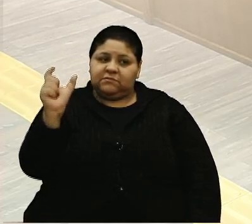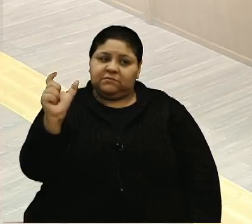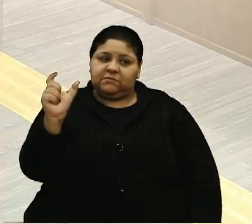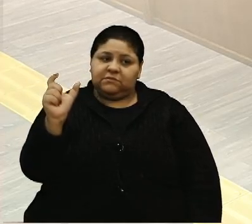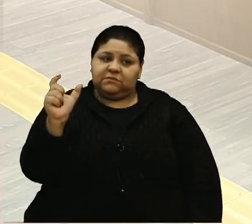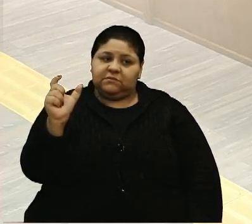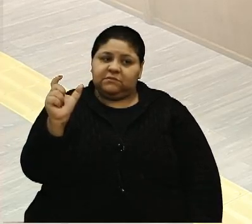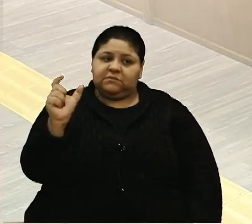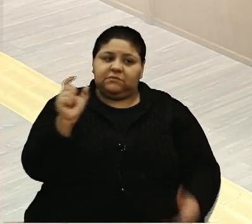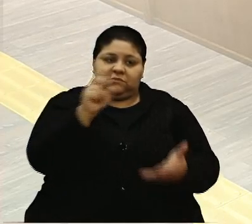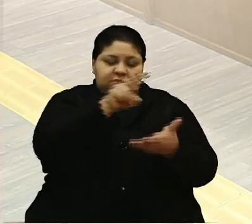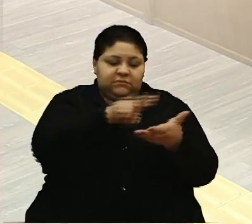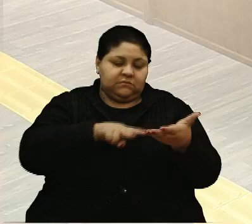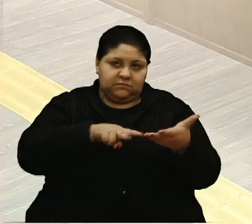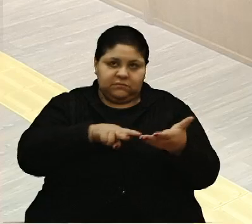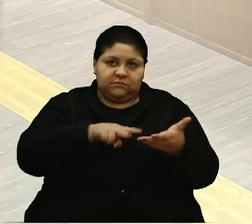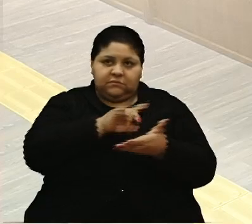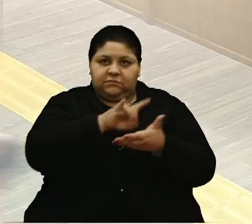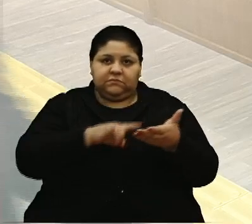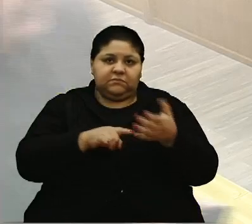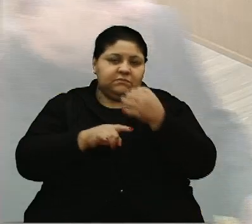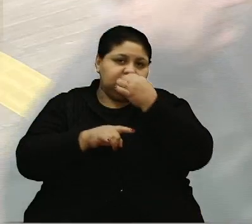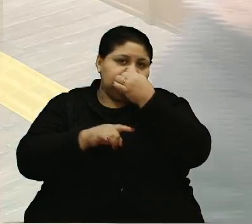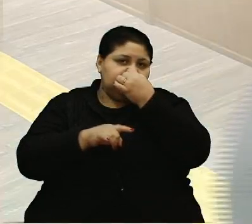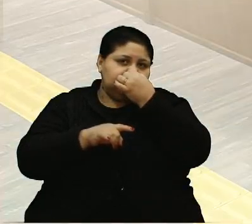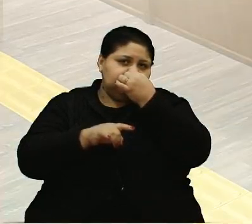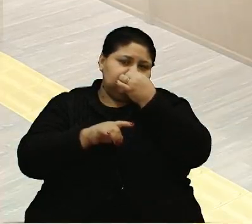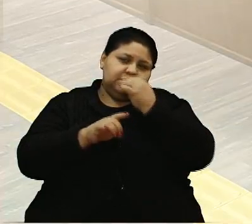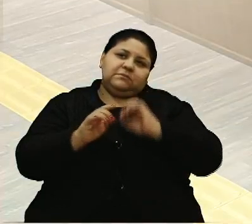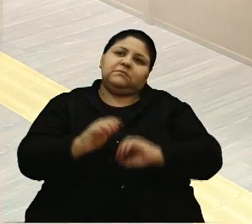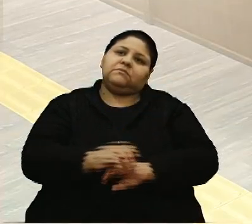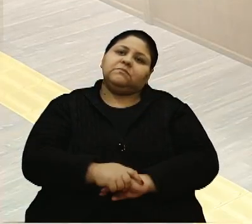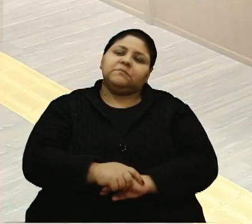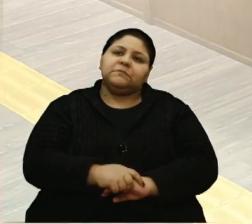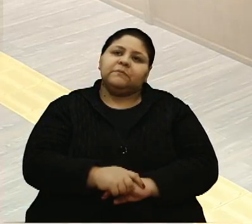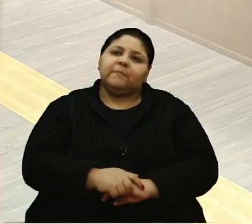para a leitura do parecer.